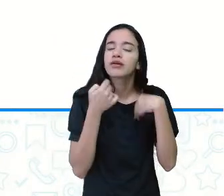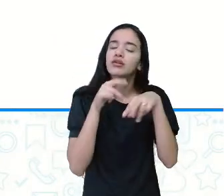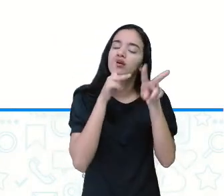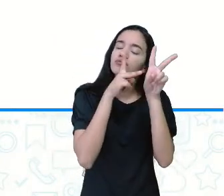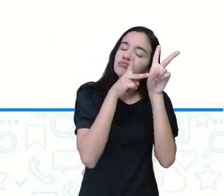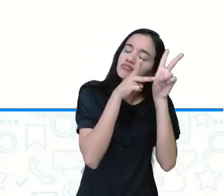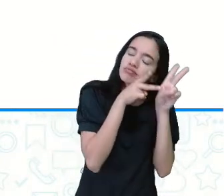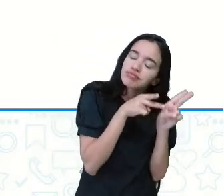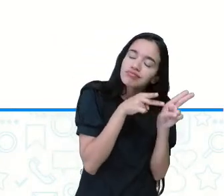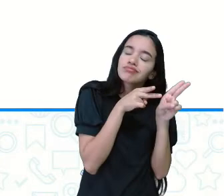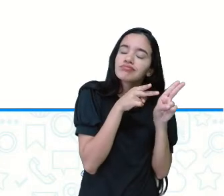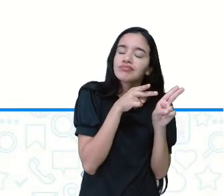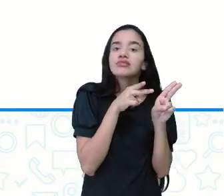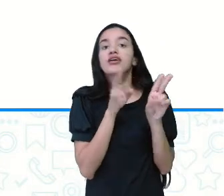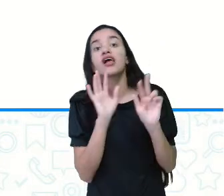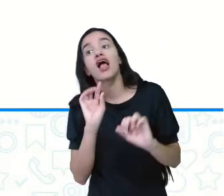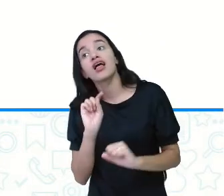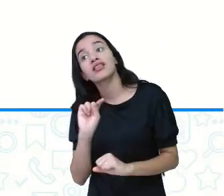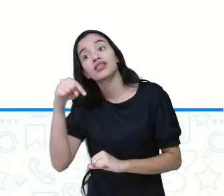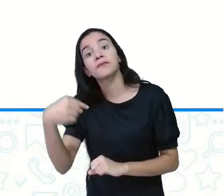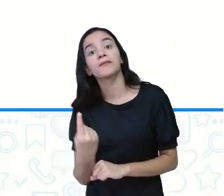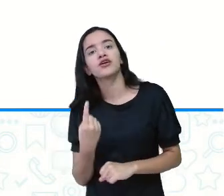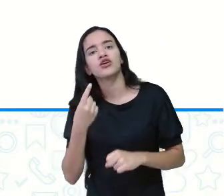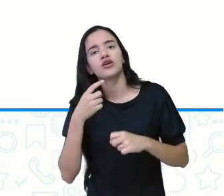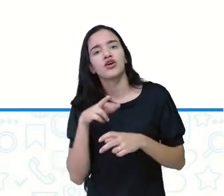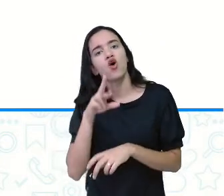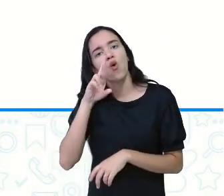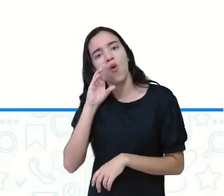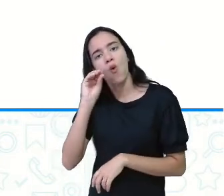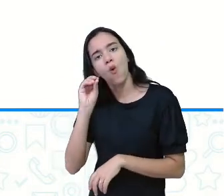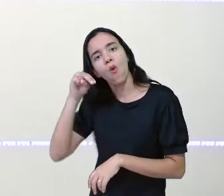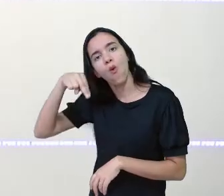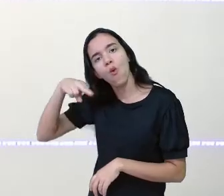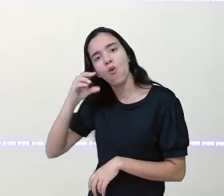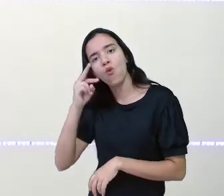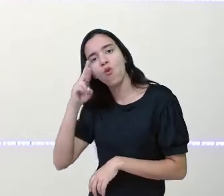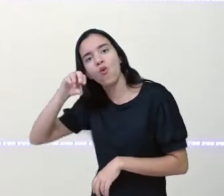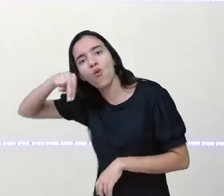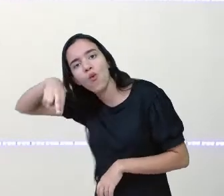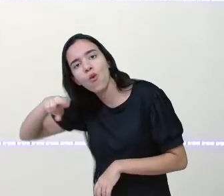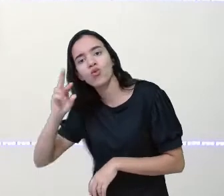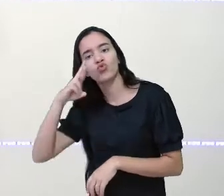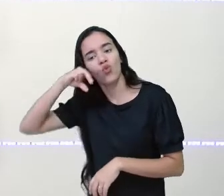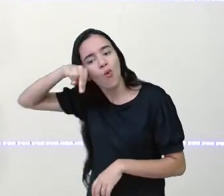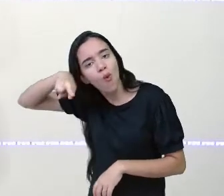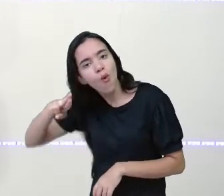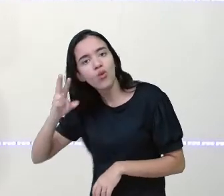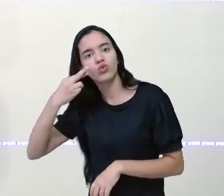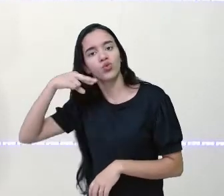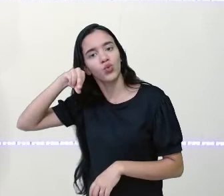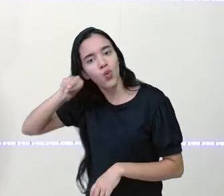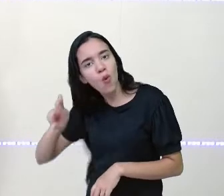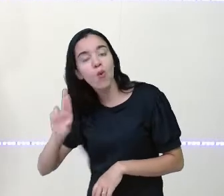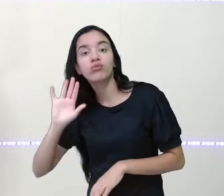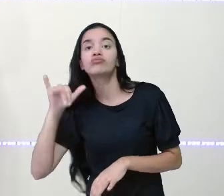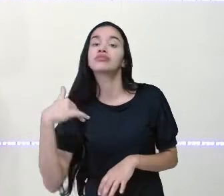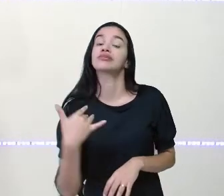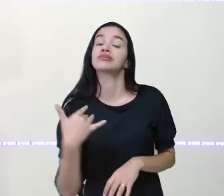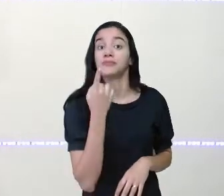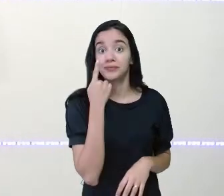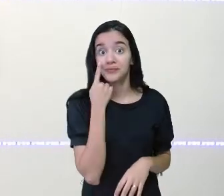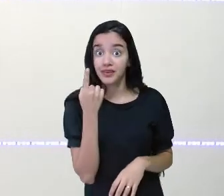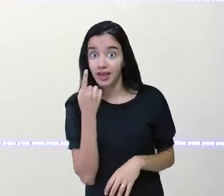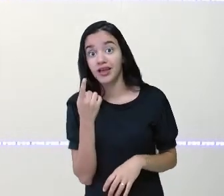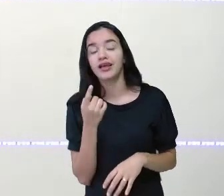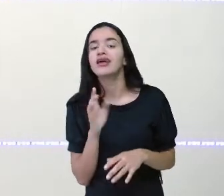faz esse sonzinho, e depois rom, rom, rom, rom, rom, que é o ronronar do gato.